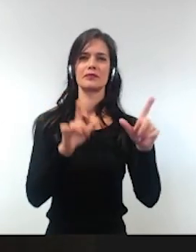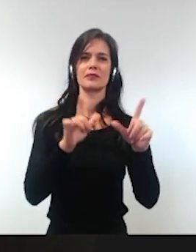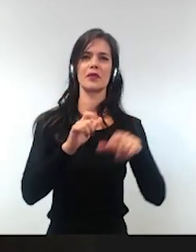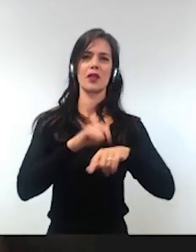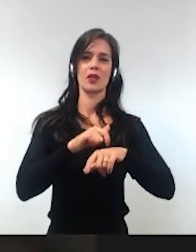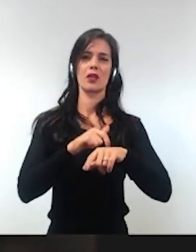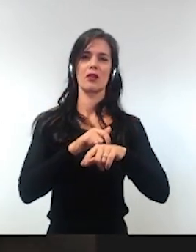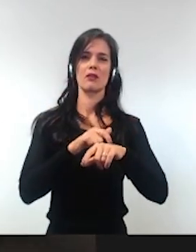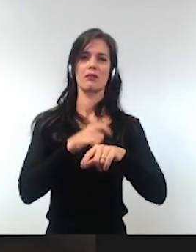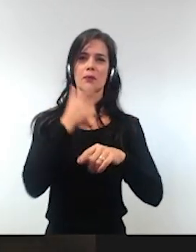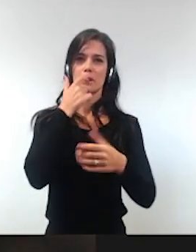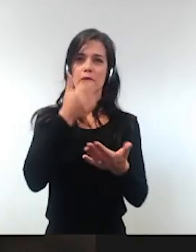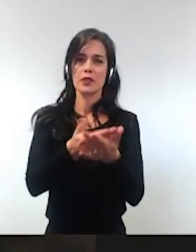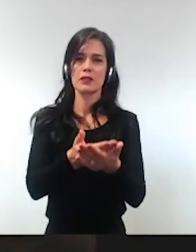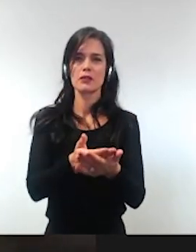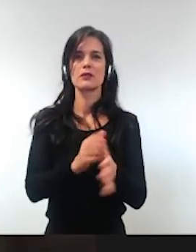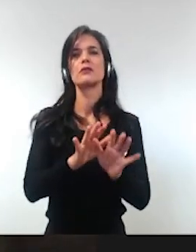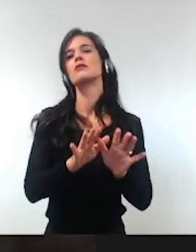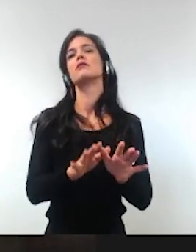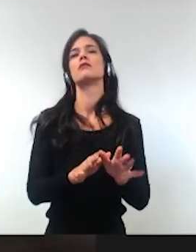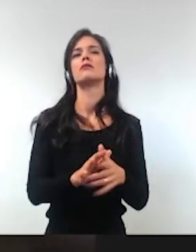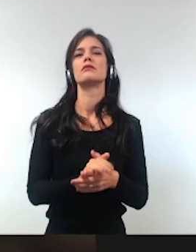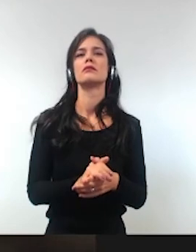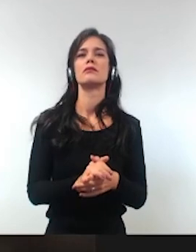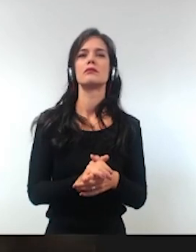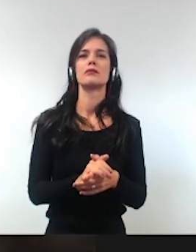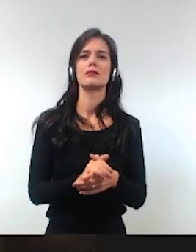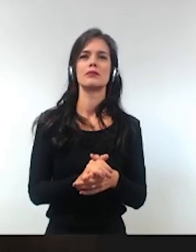começa imediatamente e encerra os trabalhos